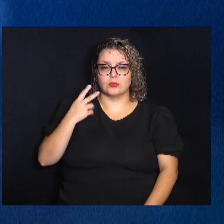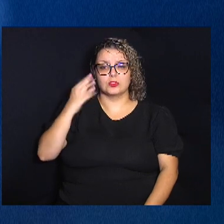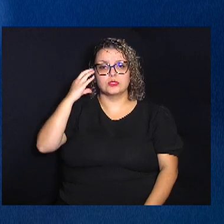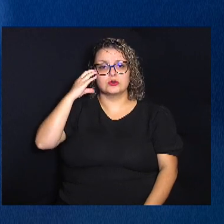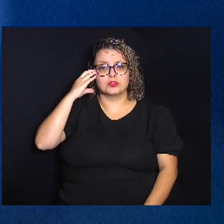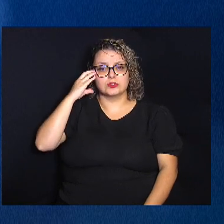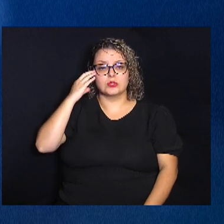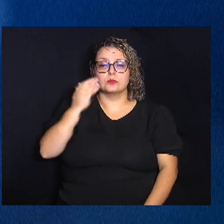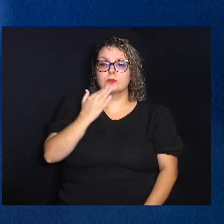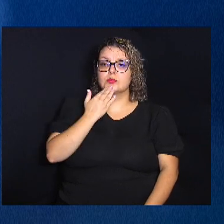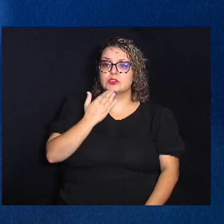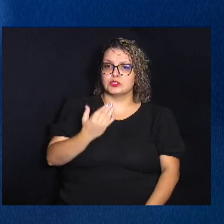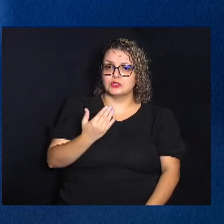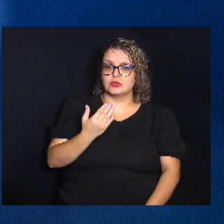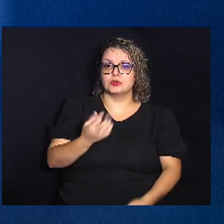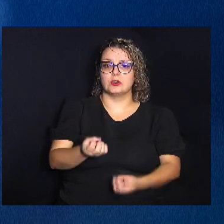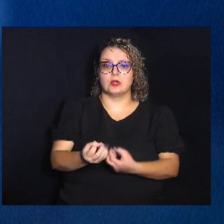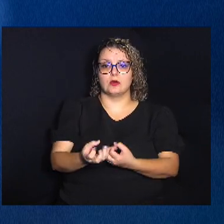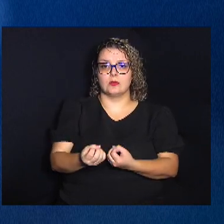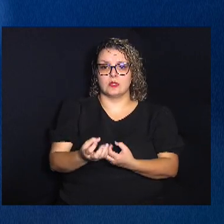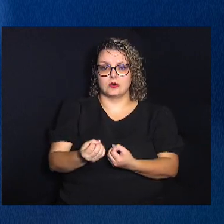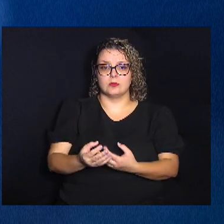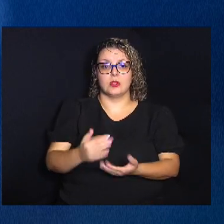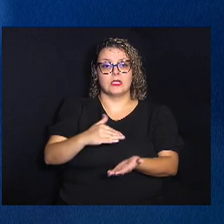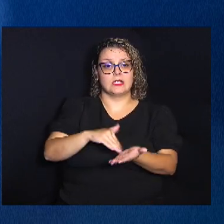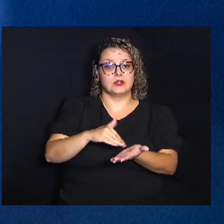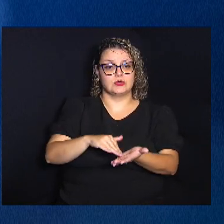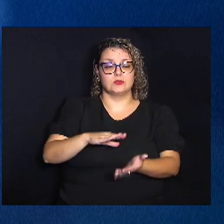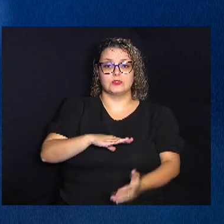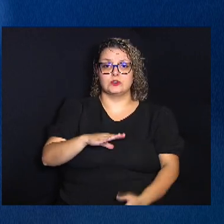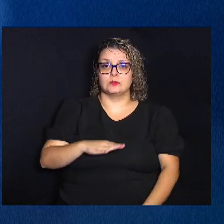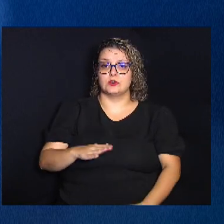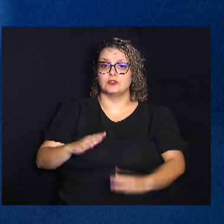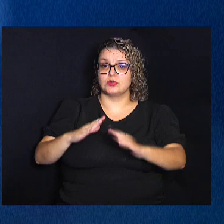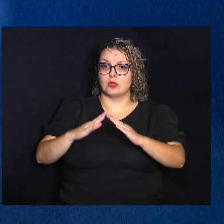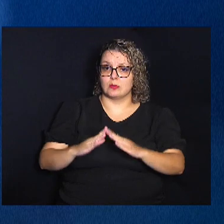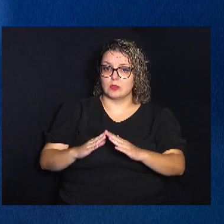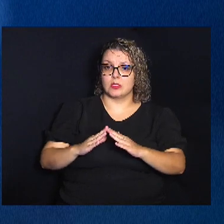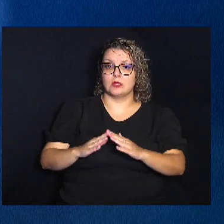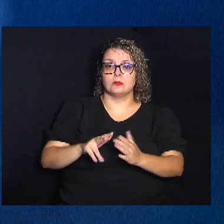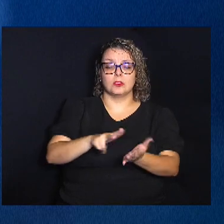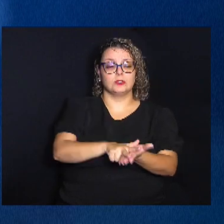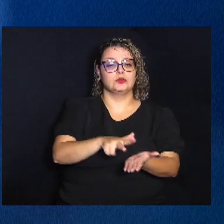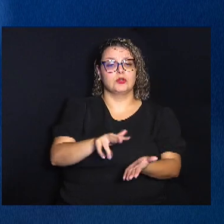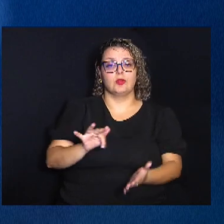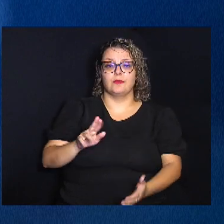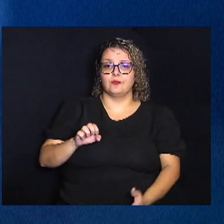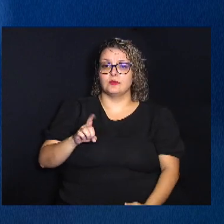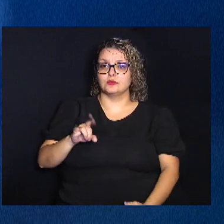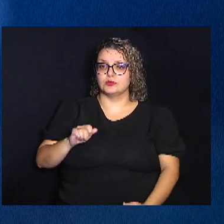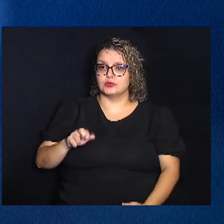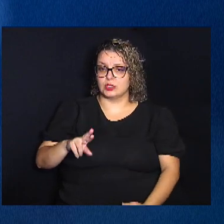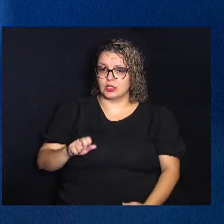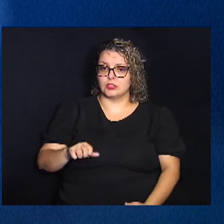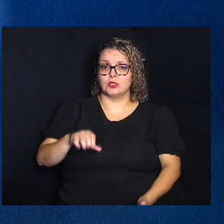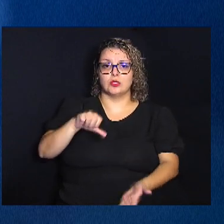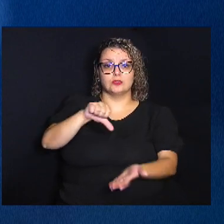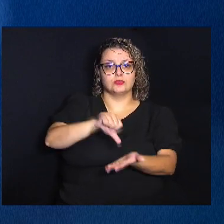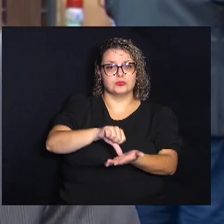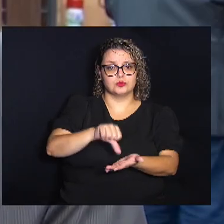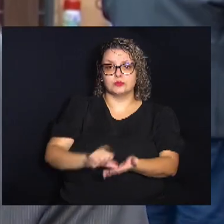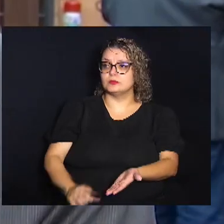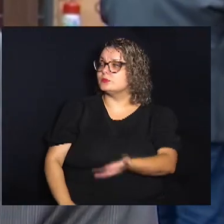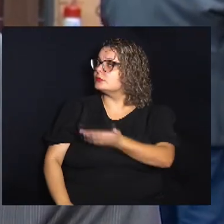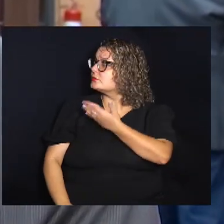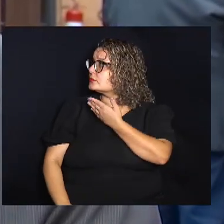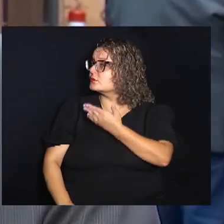está solicitando informações à Secretaria Municipal de Habitação sobre a regularização fundiária do núcleo Recanto dos Dourados